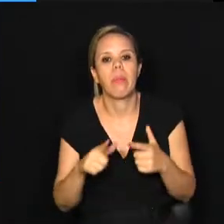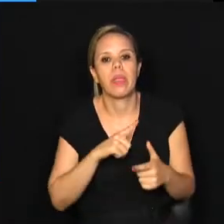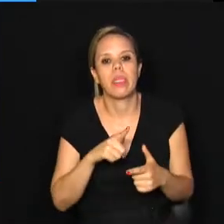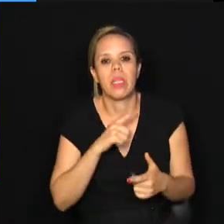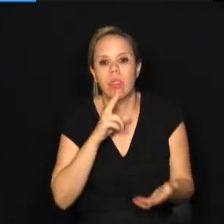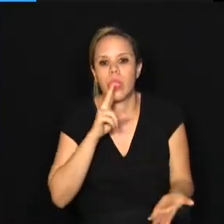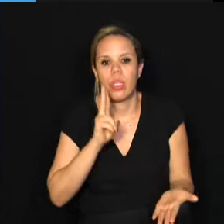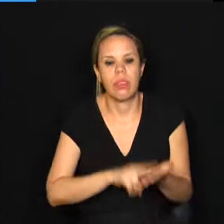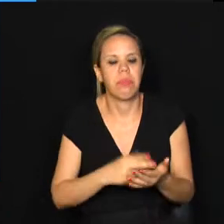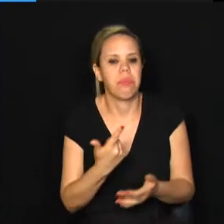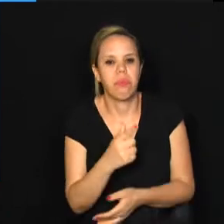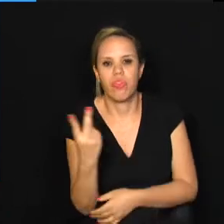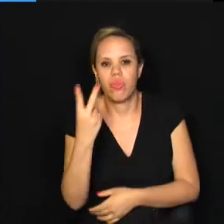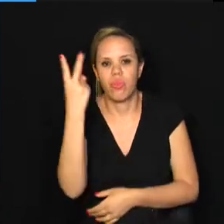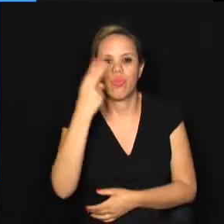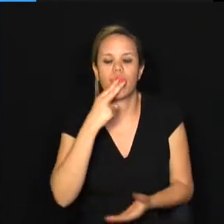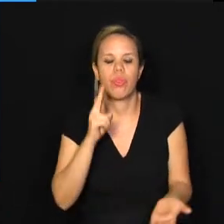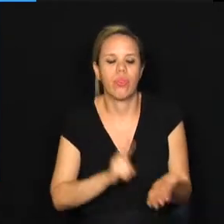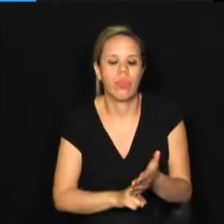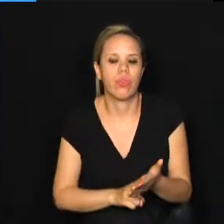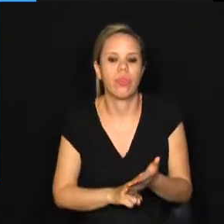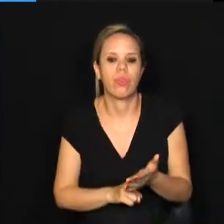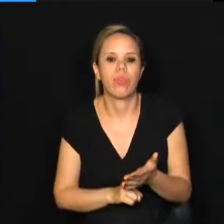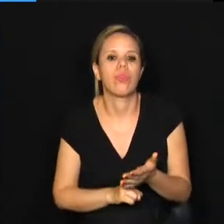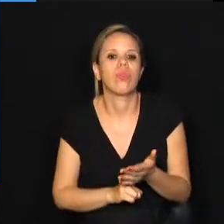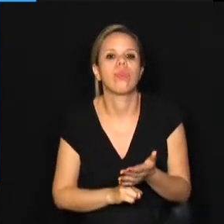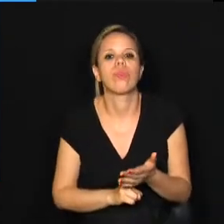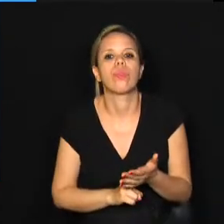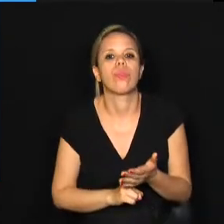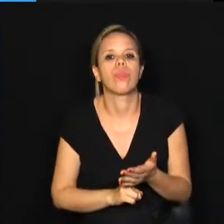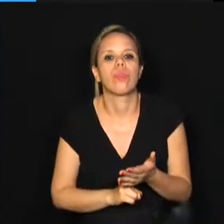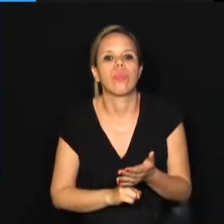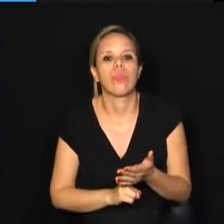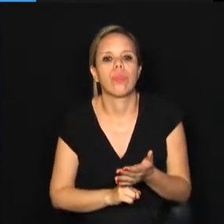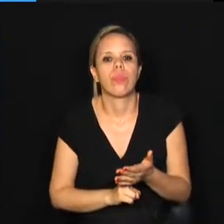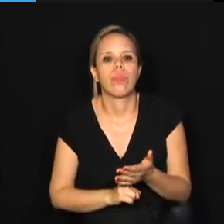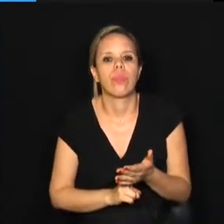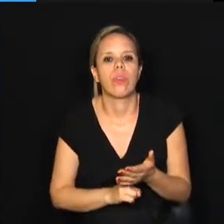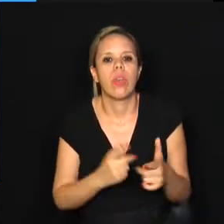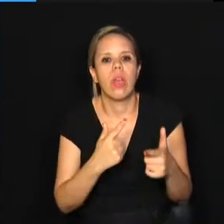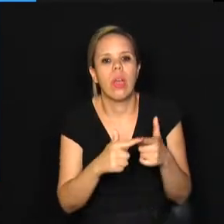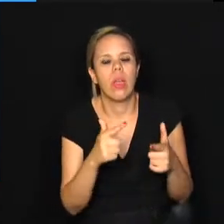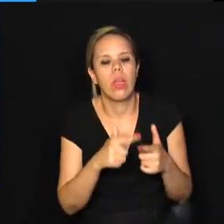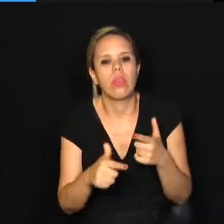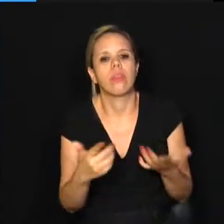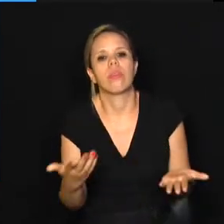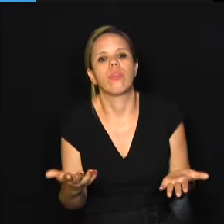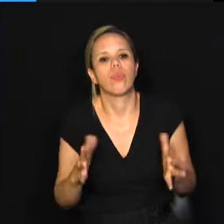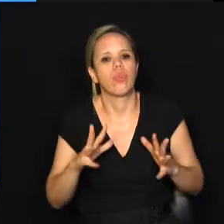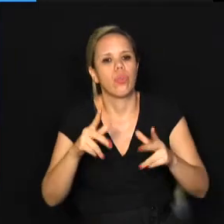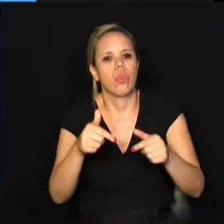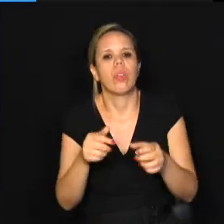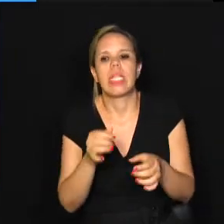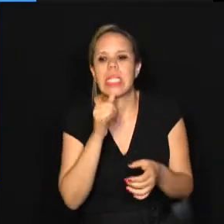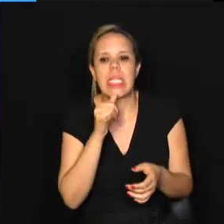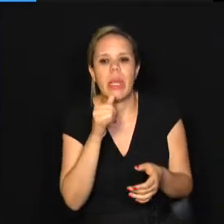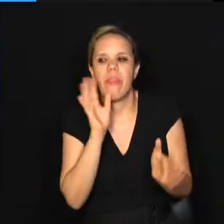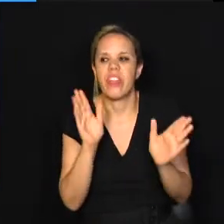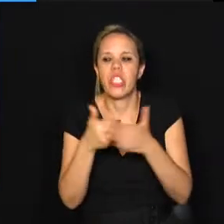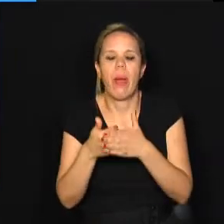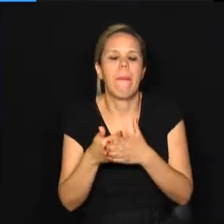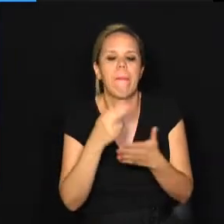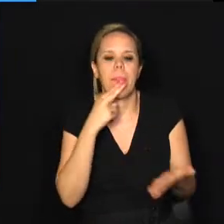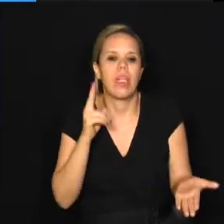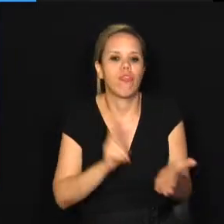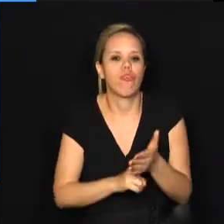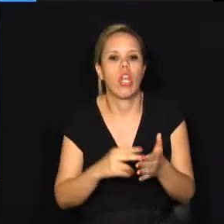essa desvalorização do Correio, essa questão da precarização do Correio, fez com que a nossa